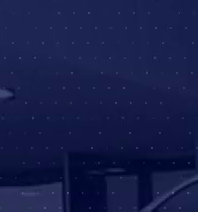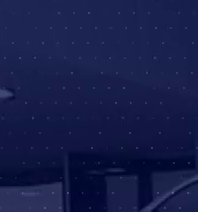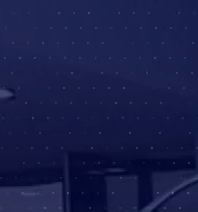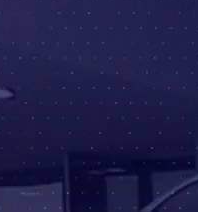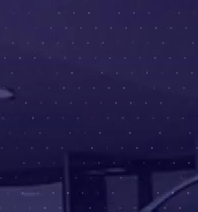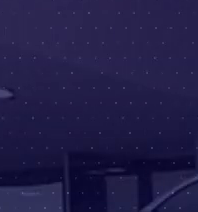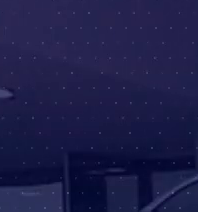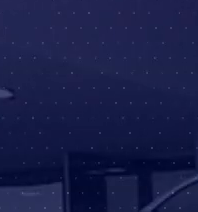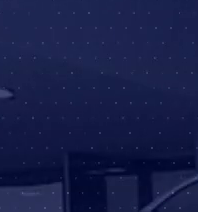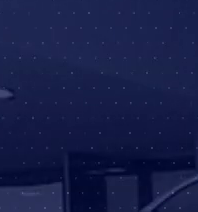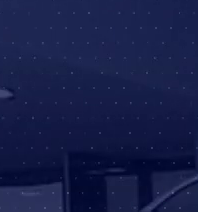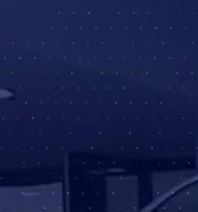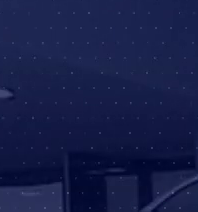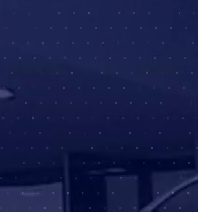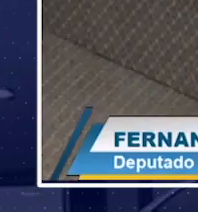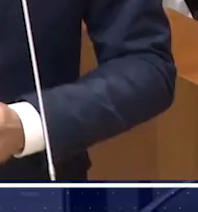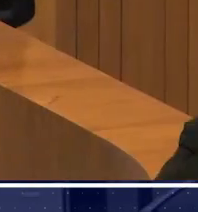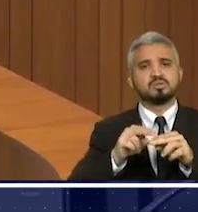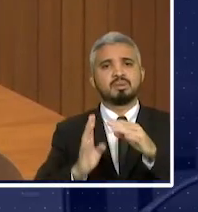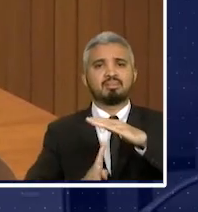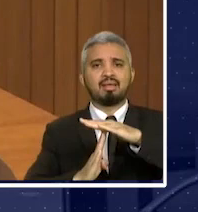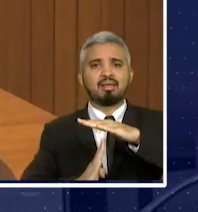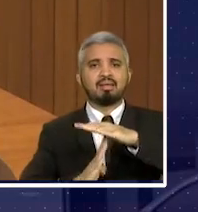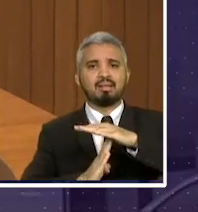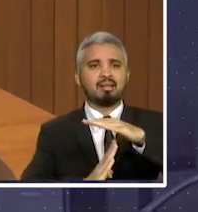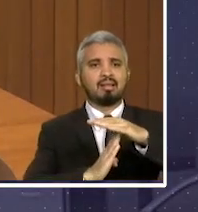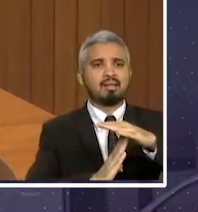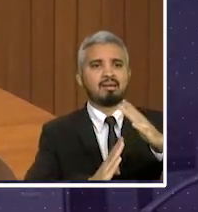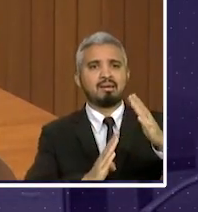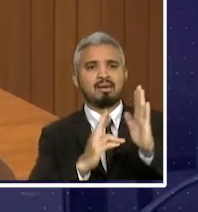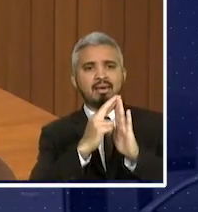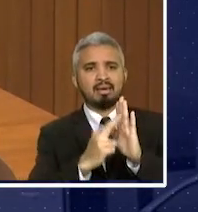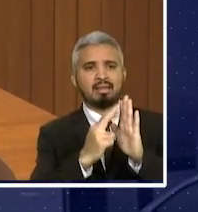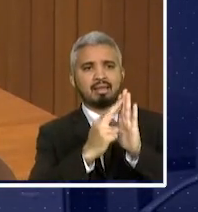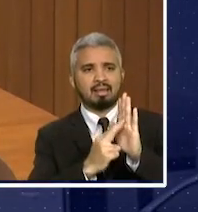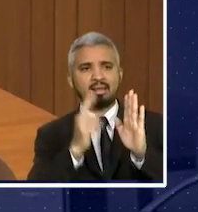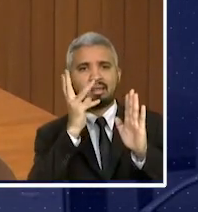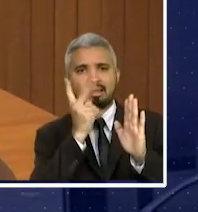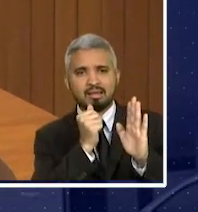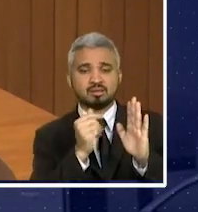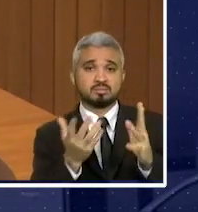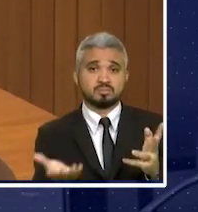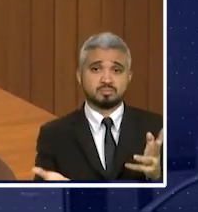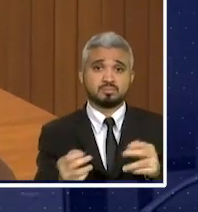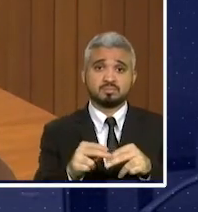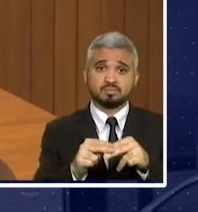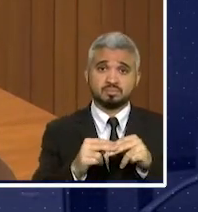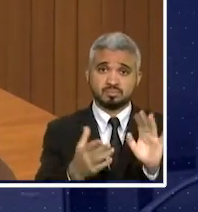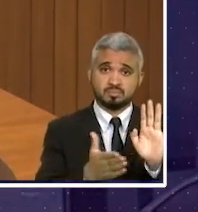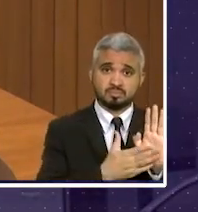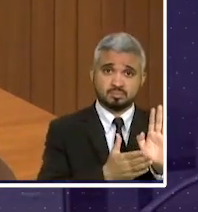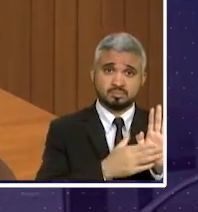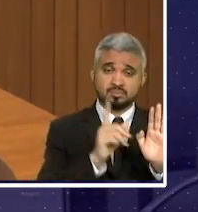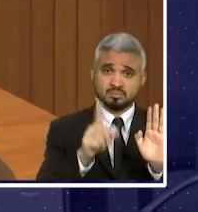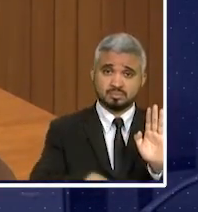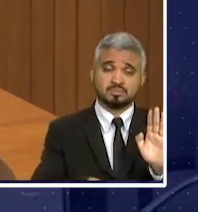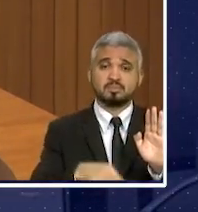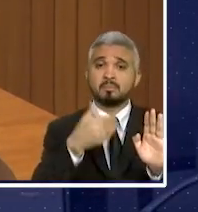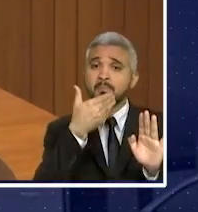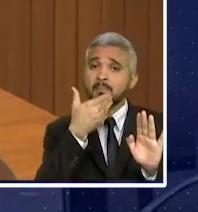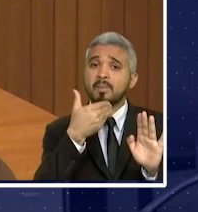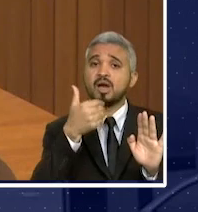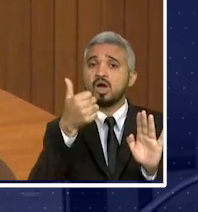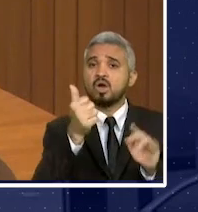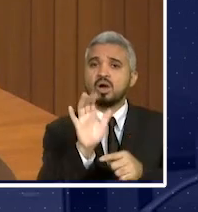Durante os trabalhos no Legislativo Maranhense, o deputado Fernando Braz pediu o apoio dos colegas parlamentares para aprovação de projeto de